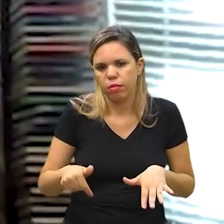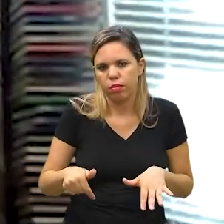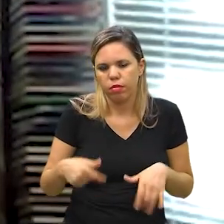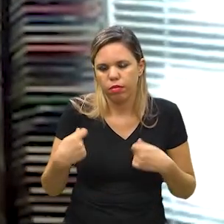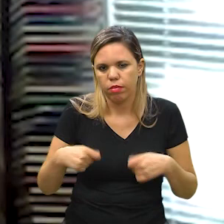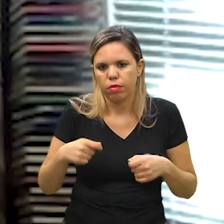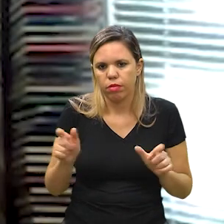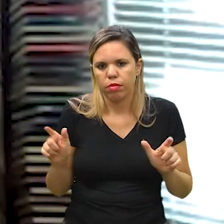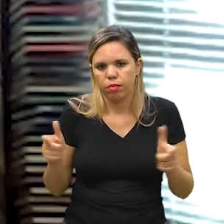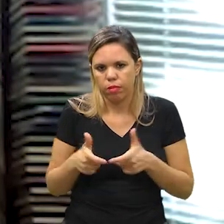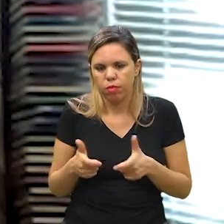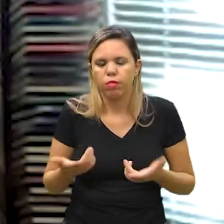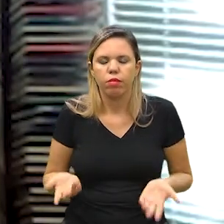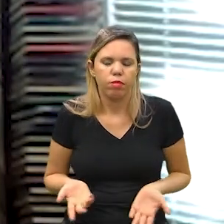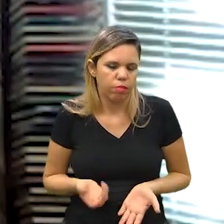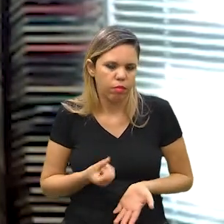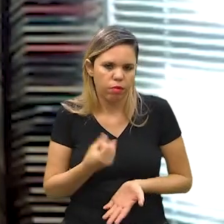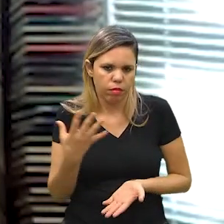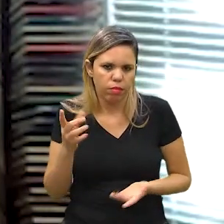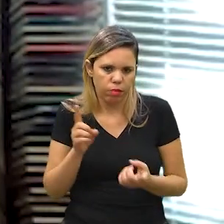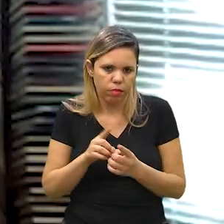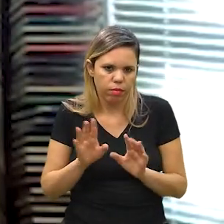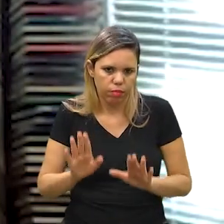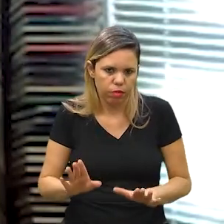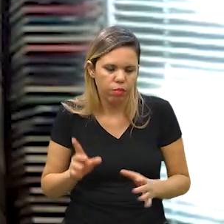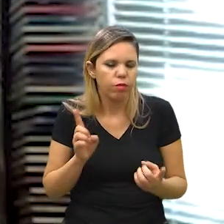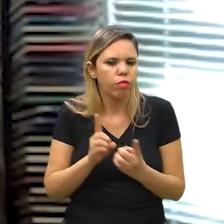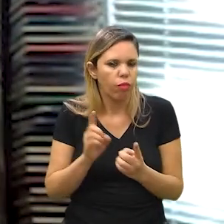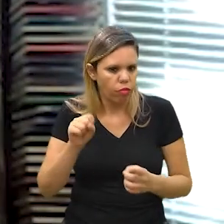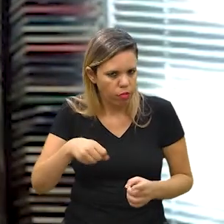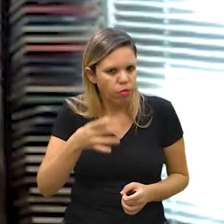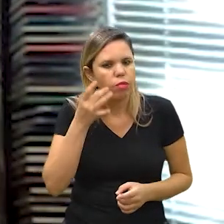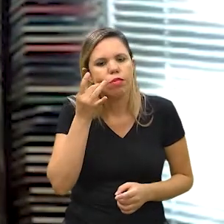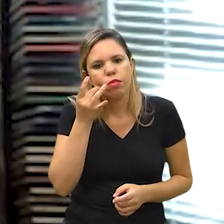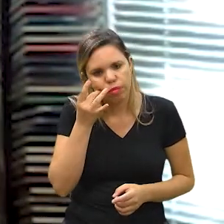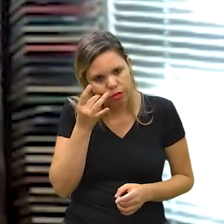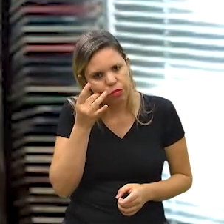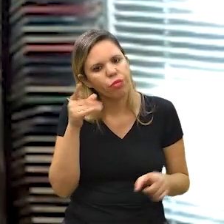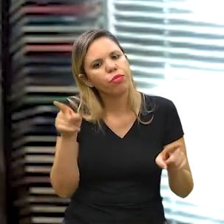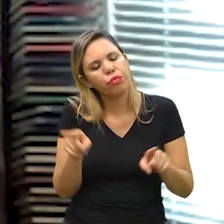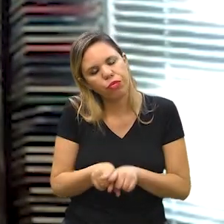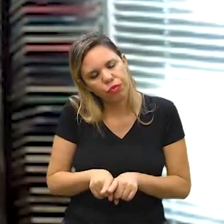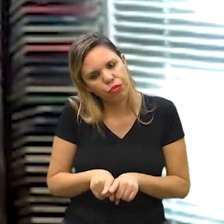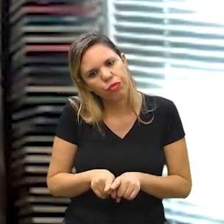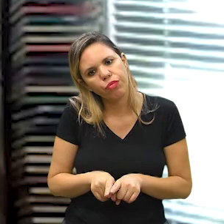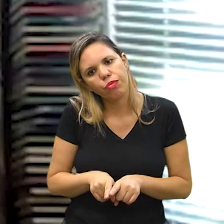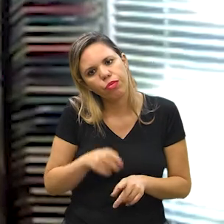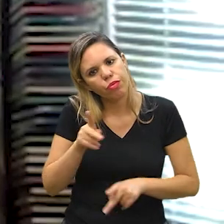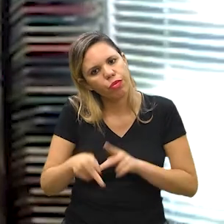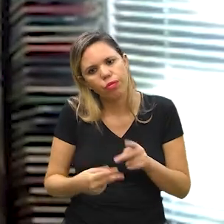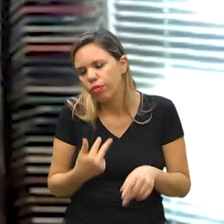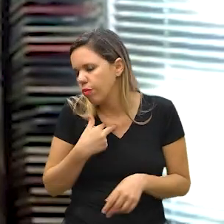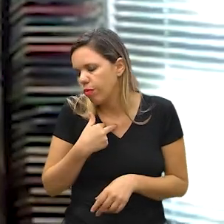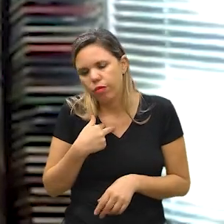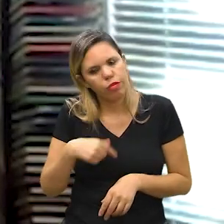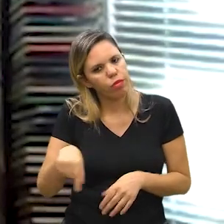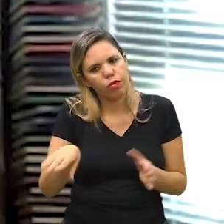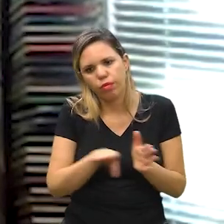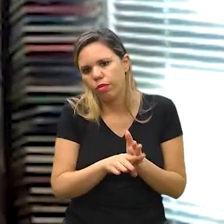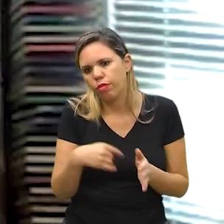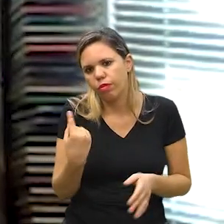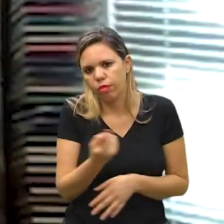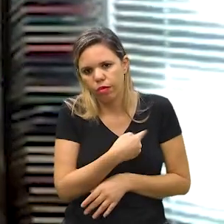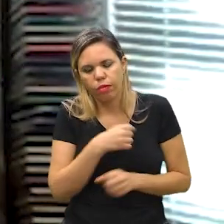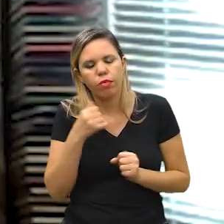foi necessário a redução deles, mas nós estamos atendendo presencialmente também, e aqueles que não podem ir até